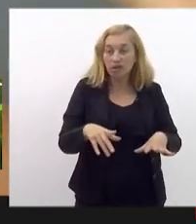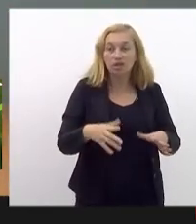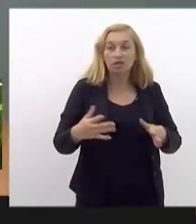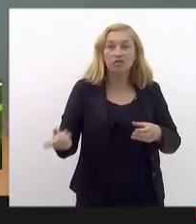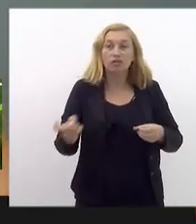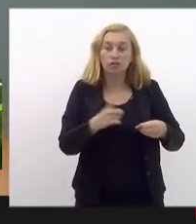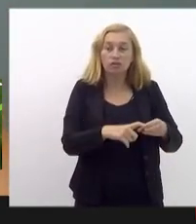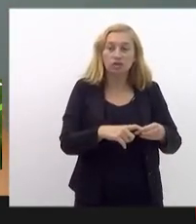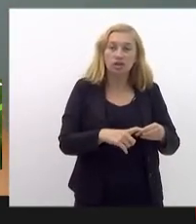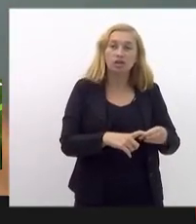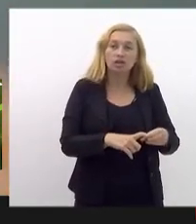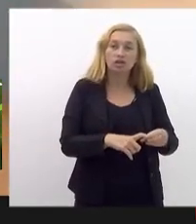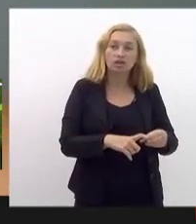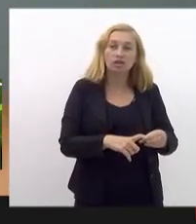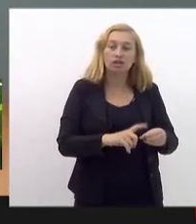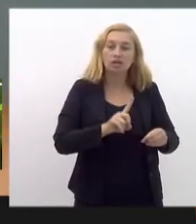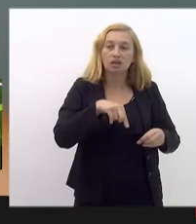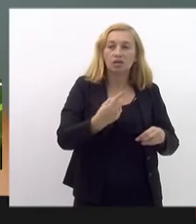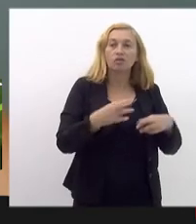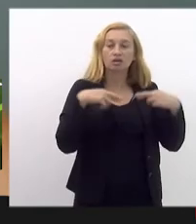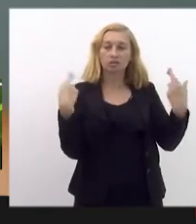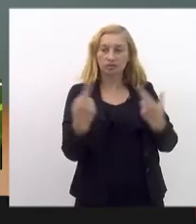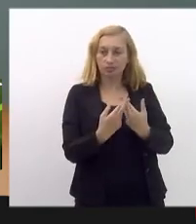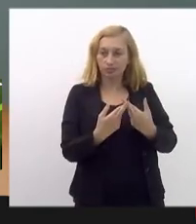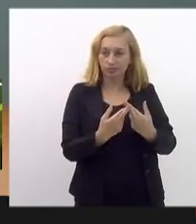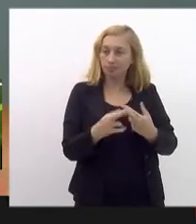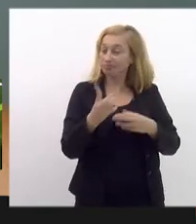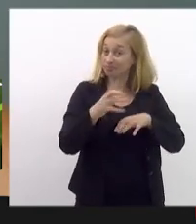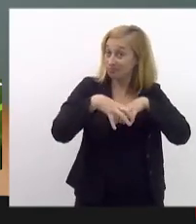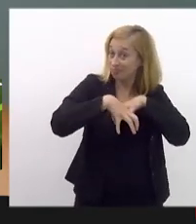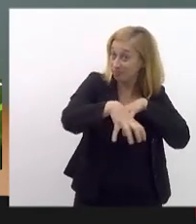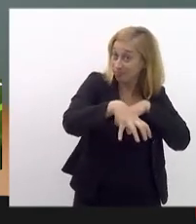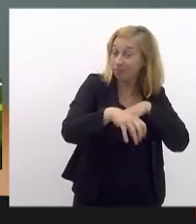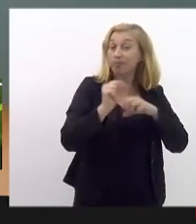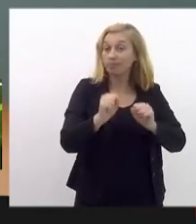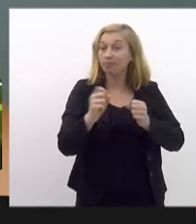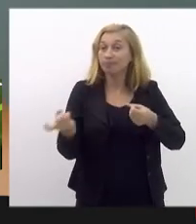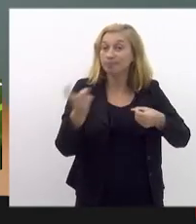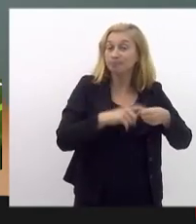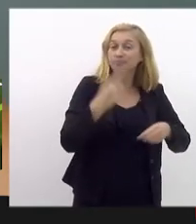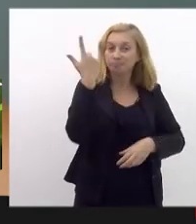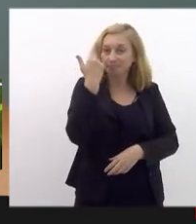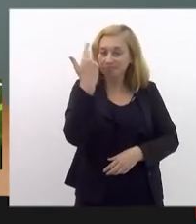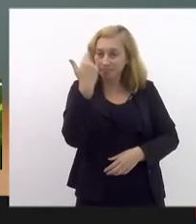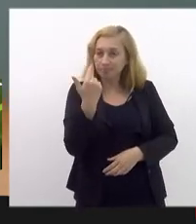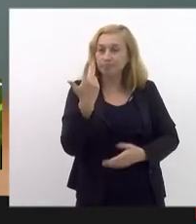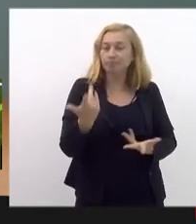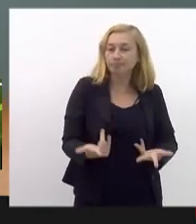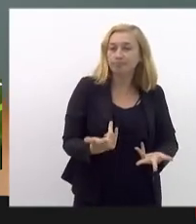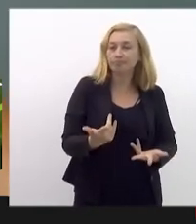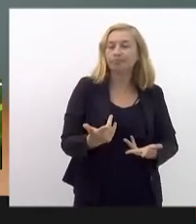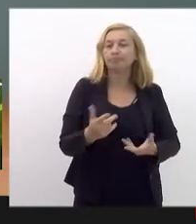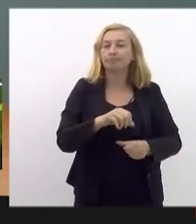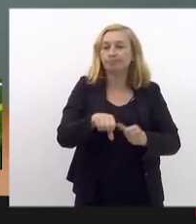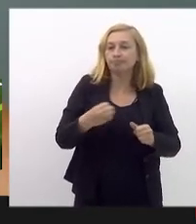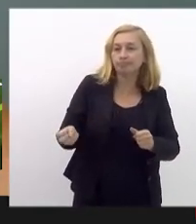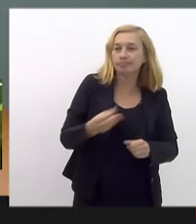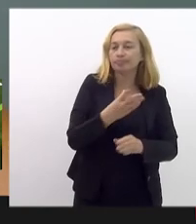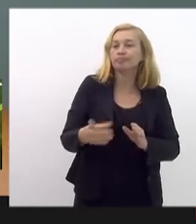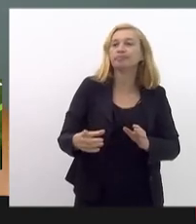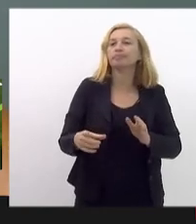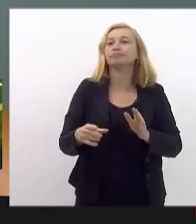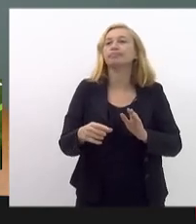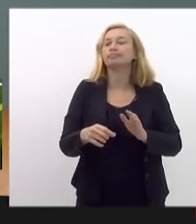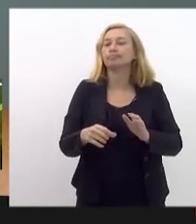Provavelmente a próxima audiência nem vai ser mais híbrida, a gente já vai poder voltar. Então, eu acho que a lei de inovação, o novo marco legal,